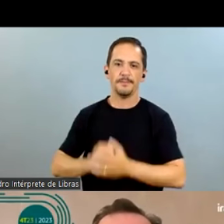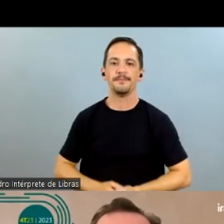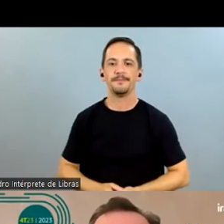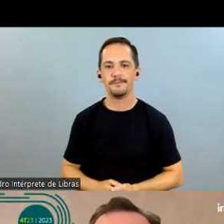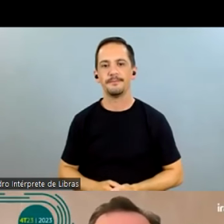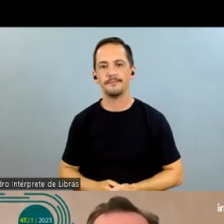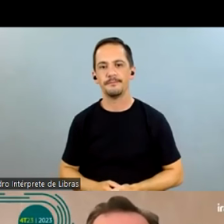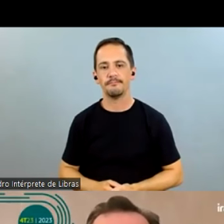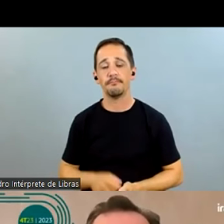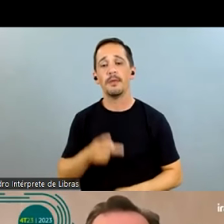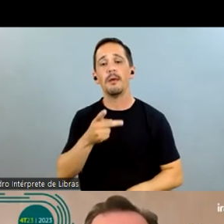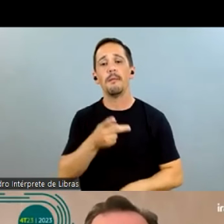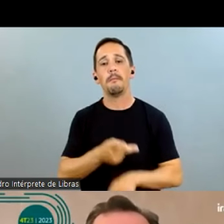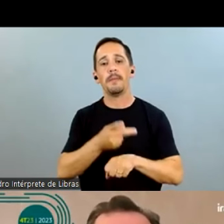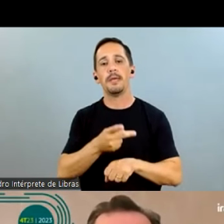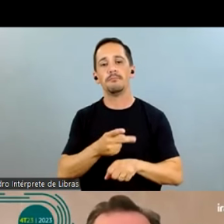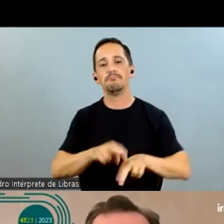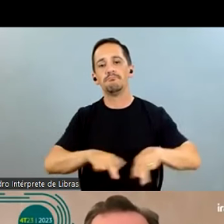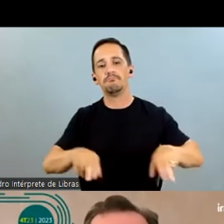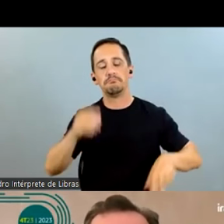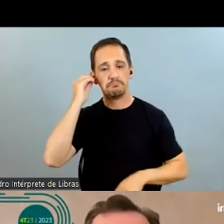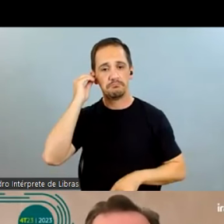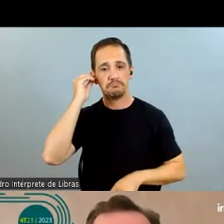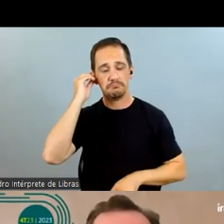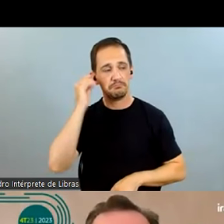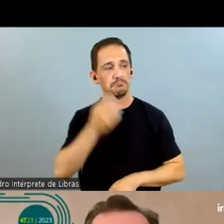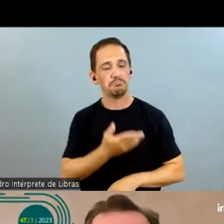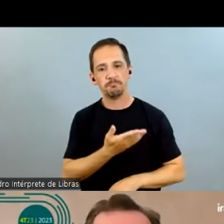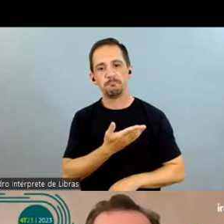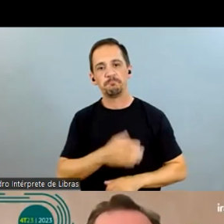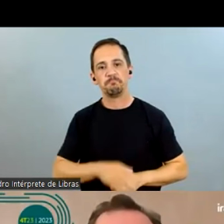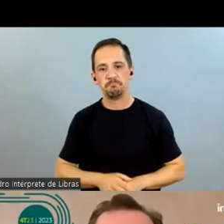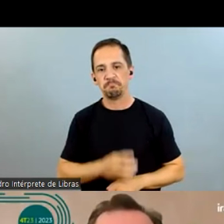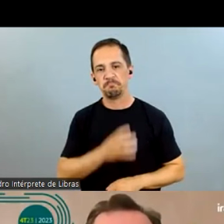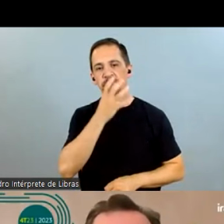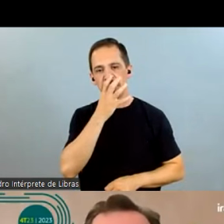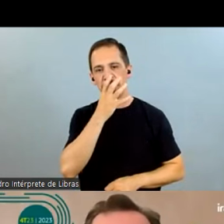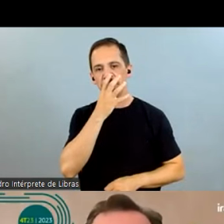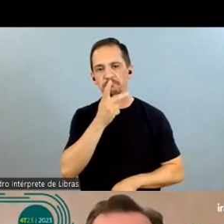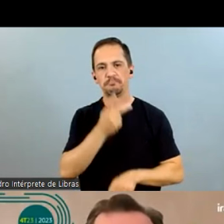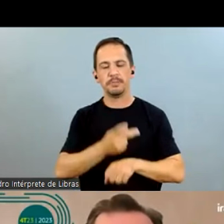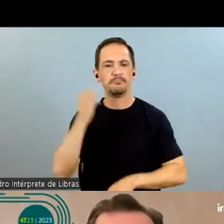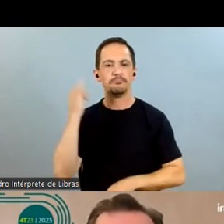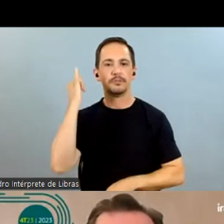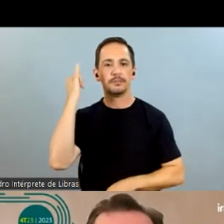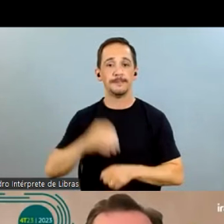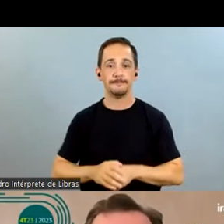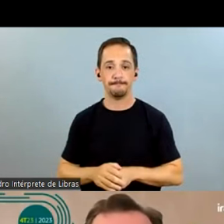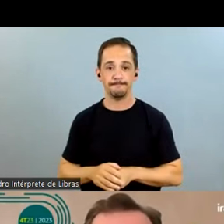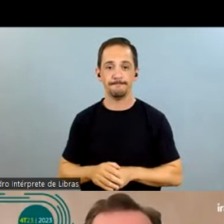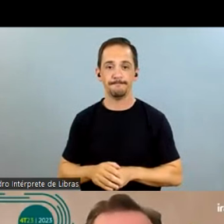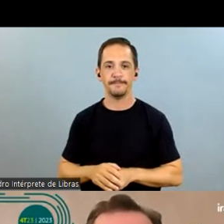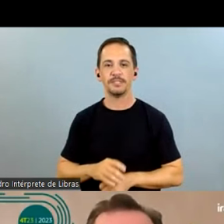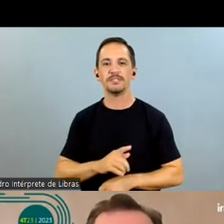alguns prêmios né Nós estamos fechando o ano foi um ano que teve várias premiações importantes né ficamos entre as melhores em gestão do do